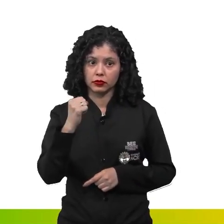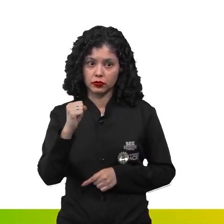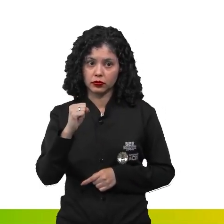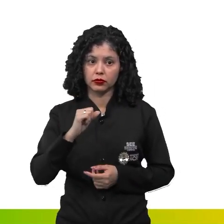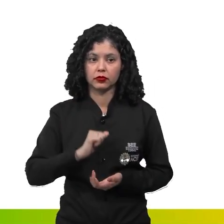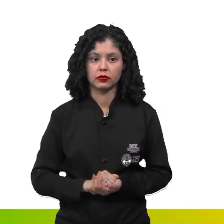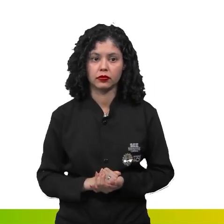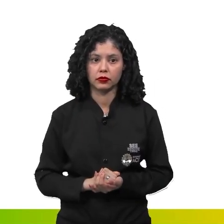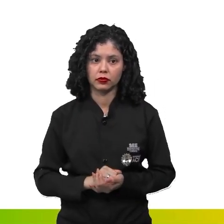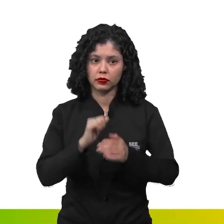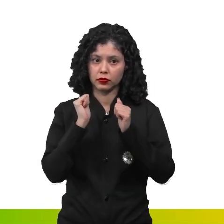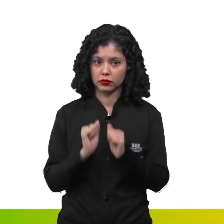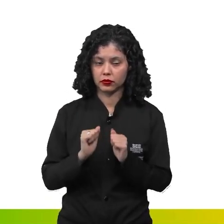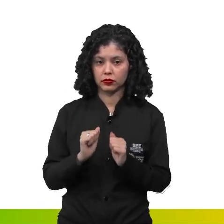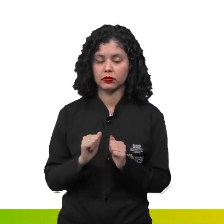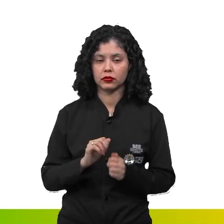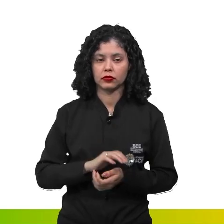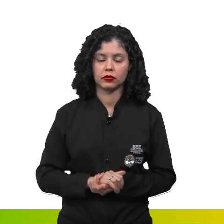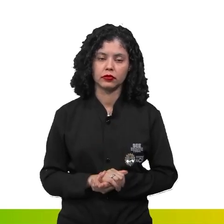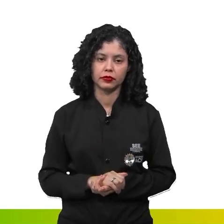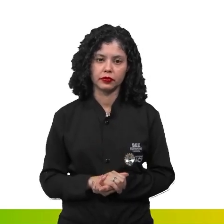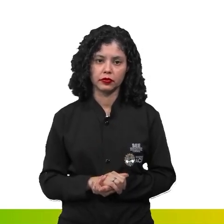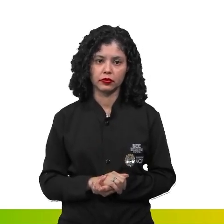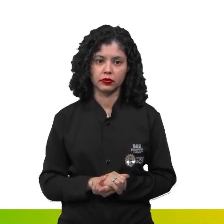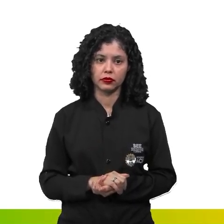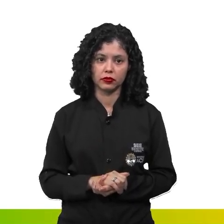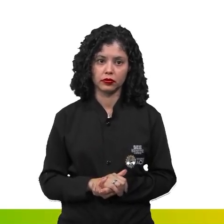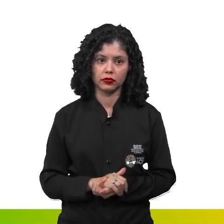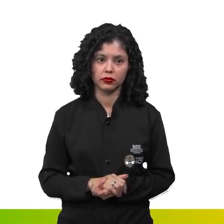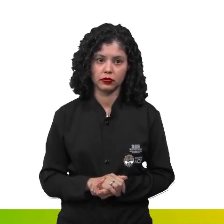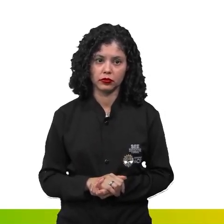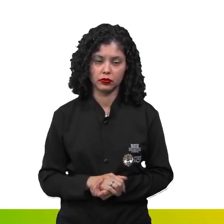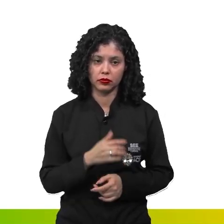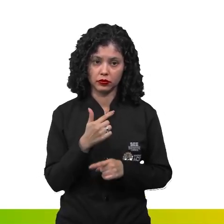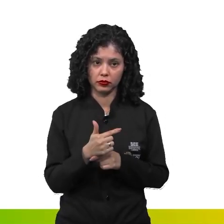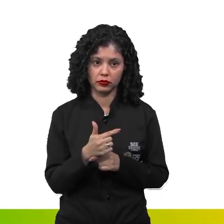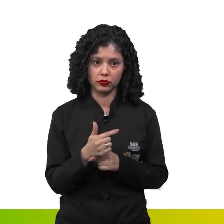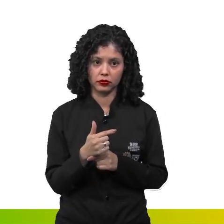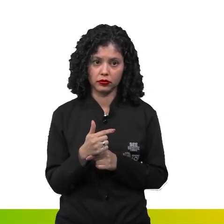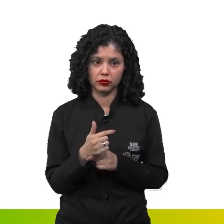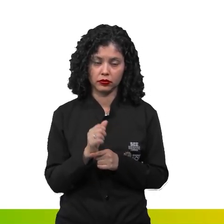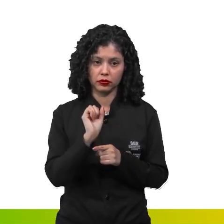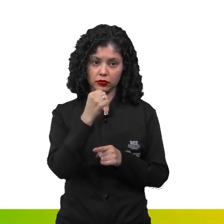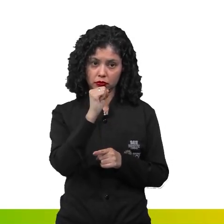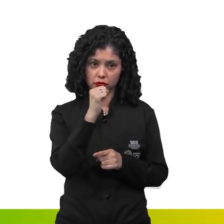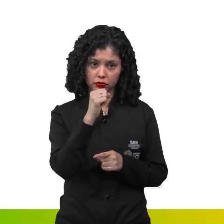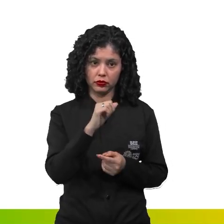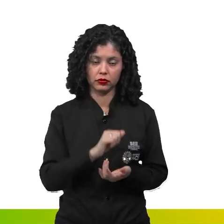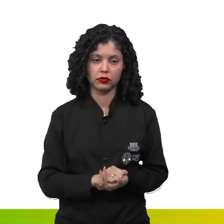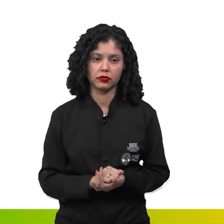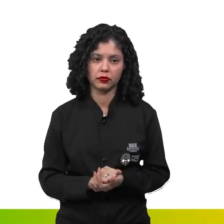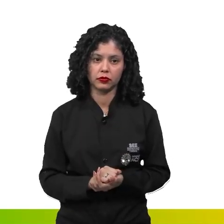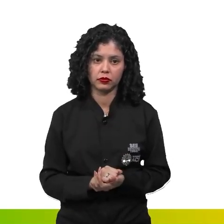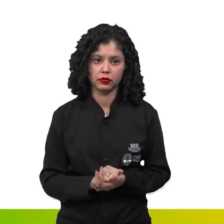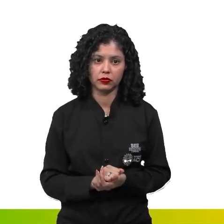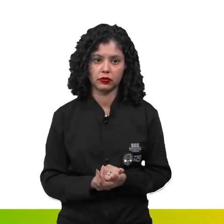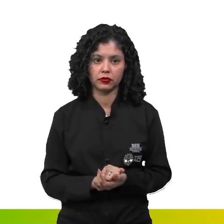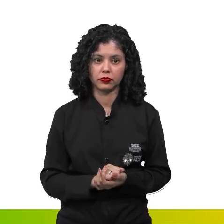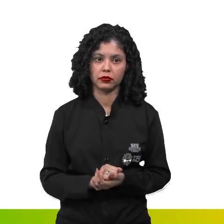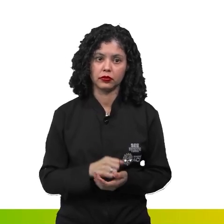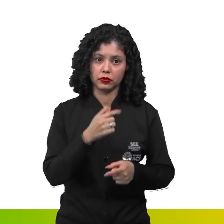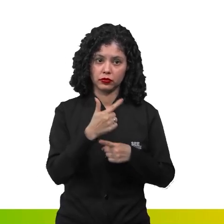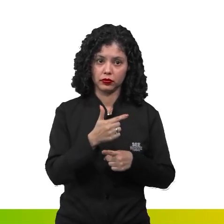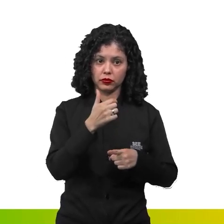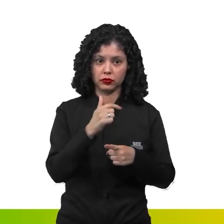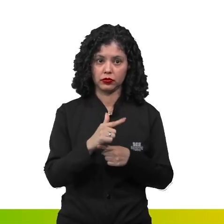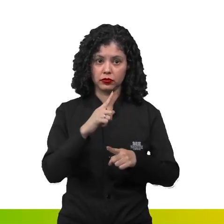bits. Então eu posso representar da seguinte maneira, pessoal. 2 elevado à oitava potência. E 2 elevado à oitava é